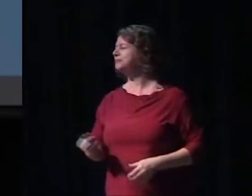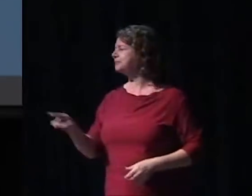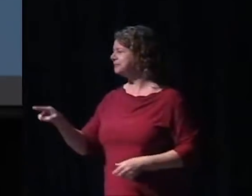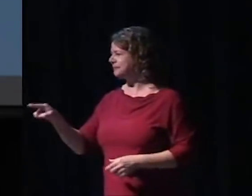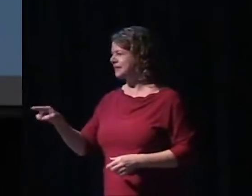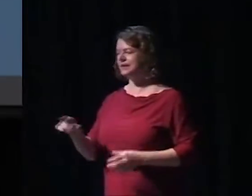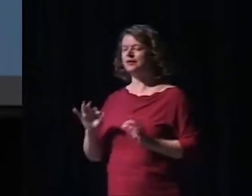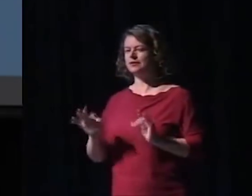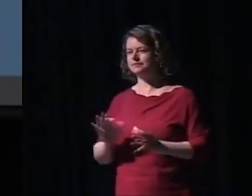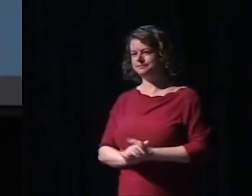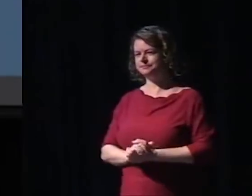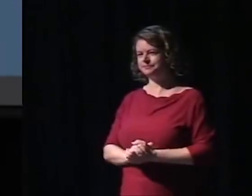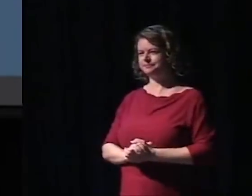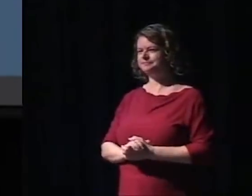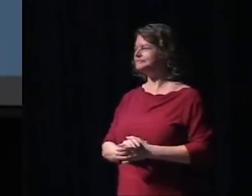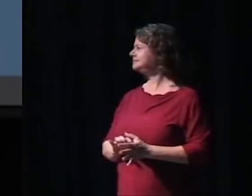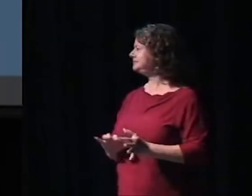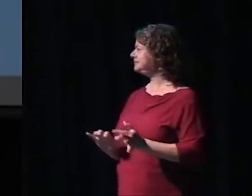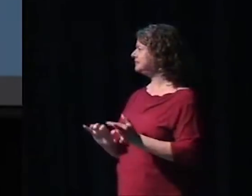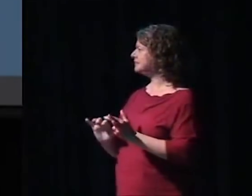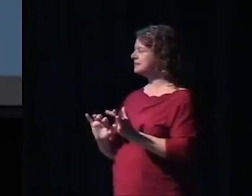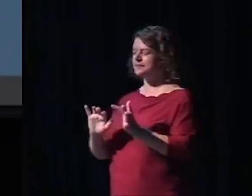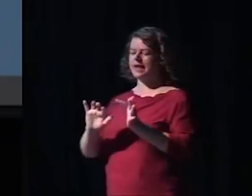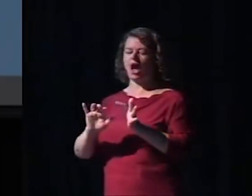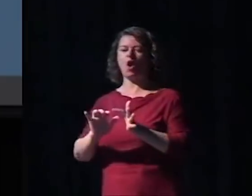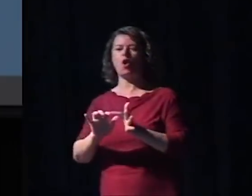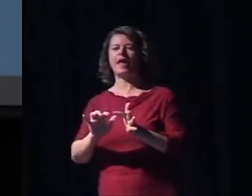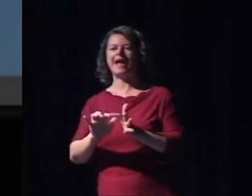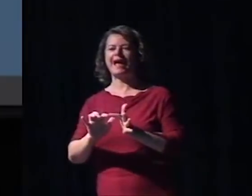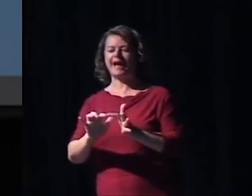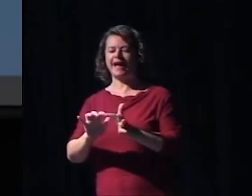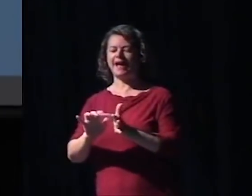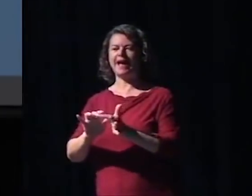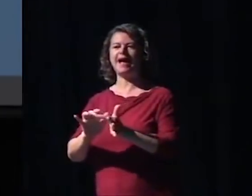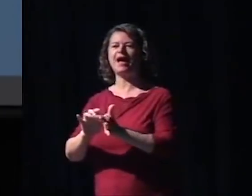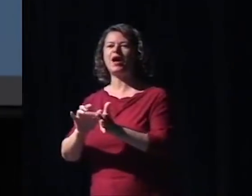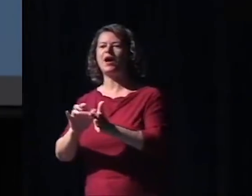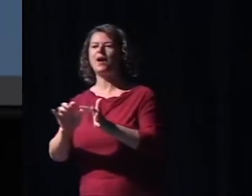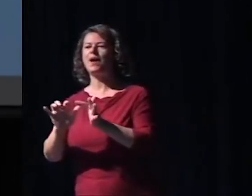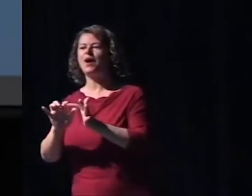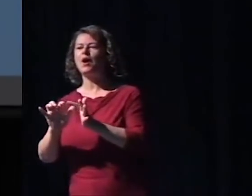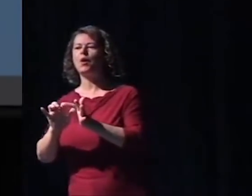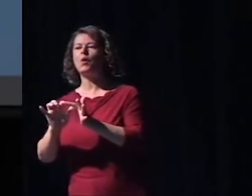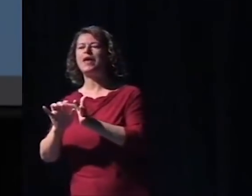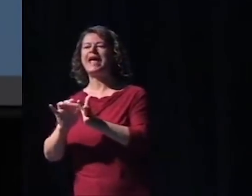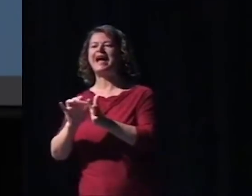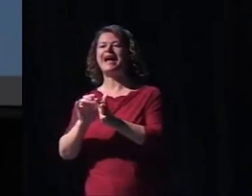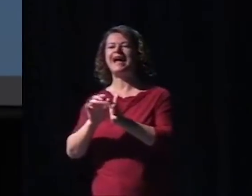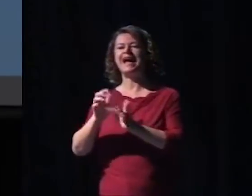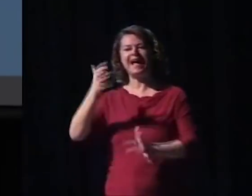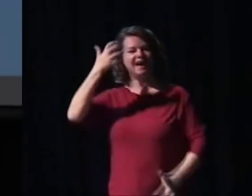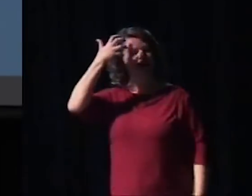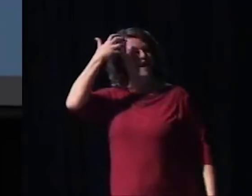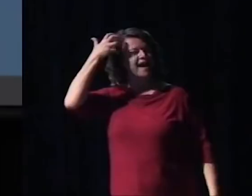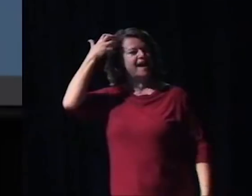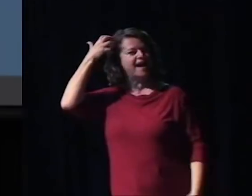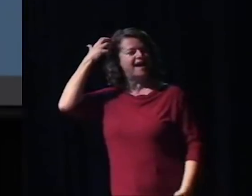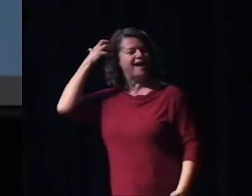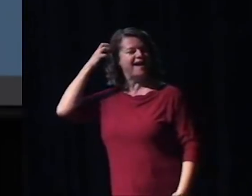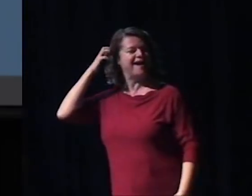que ela pega a unha dela assim e passa na minha careca. Gente, quando ela faz